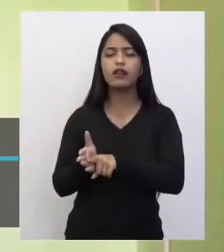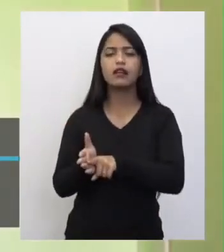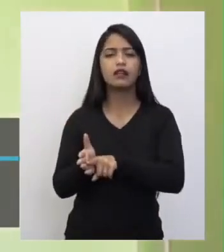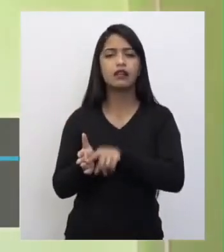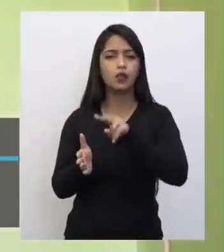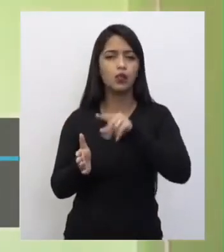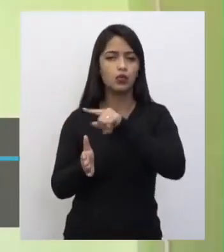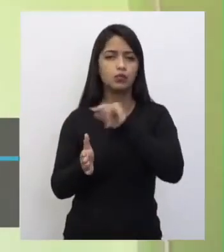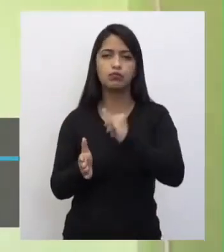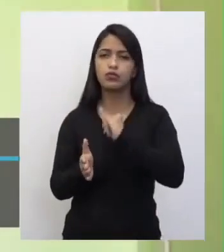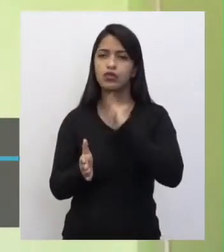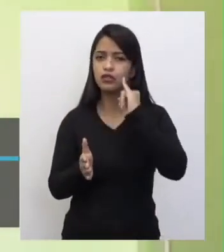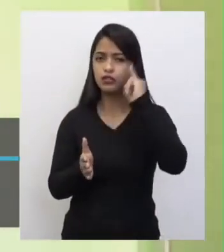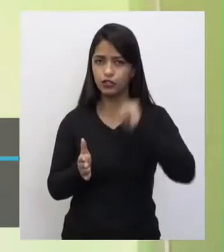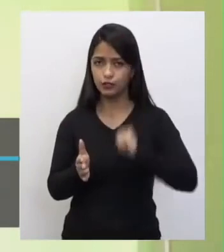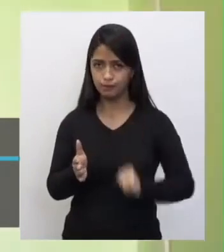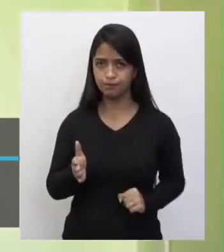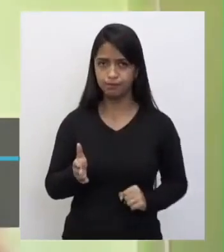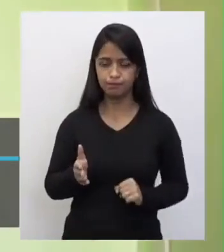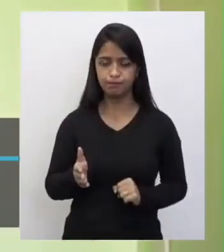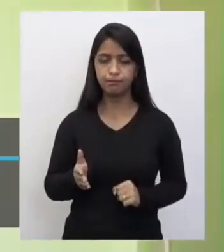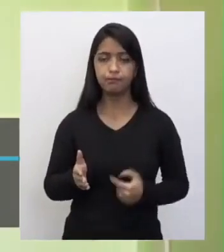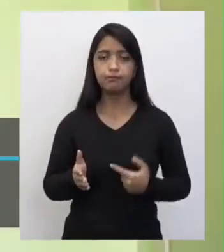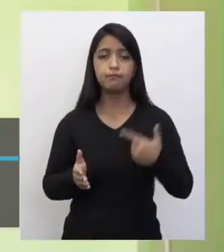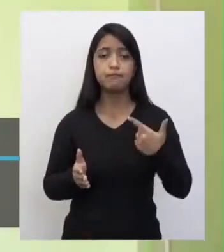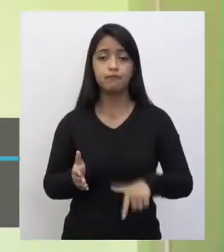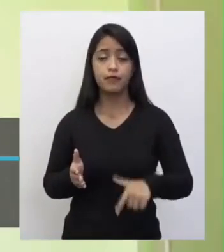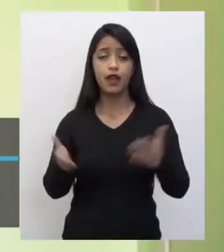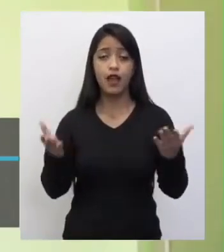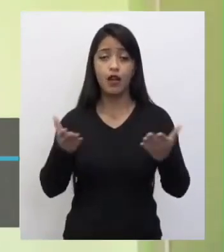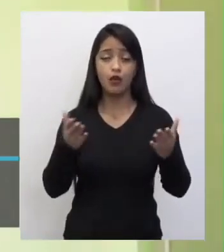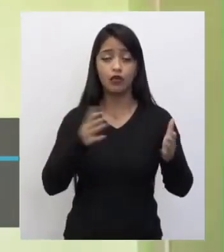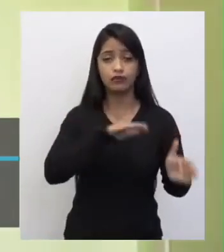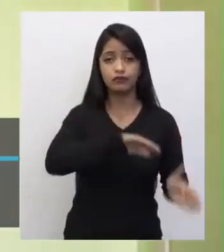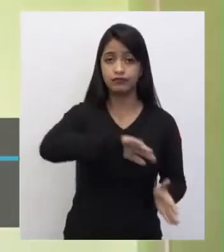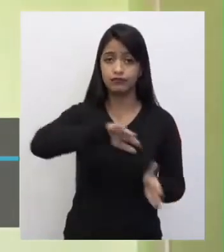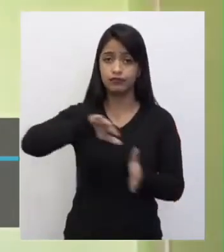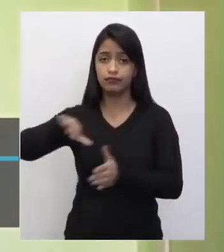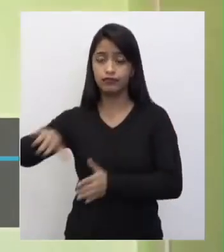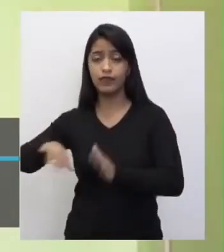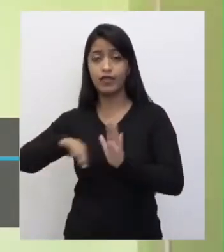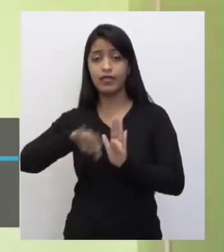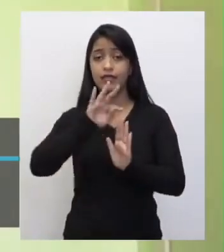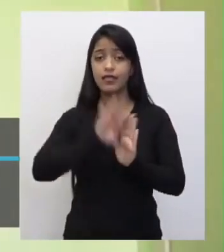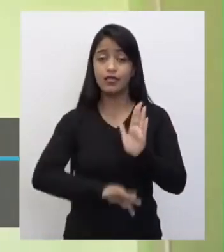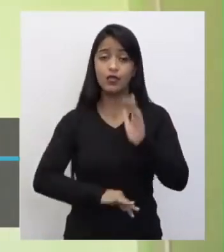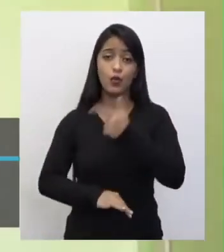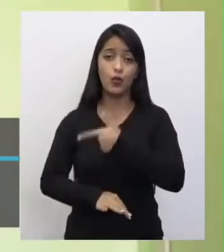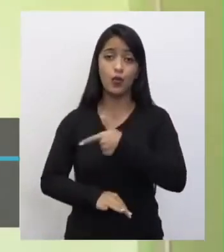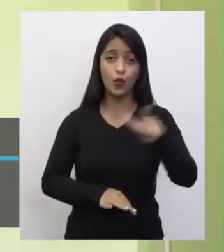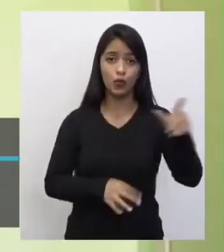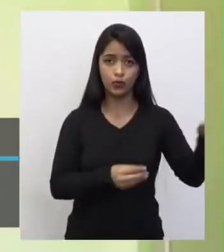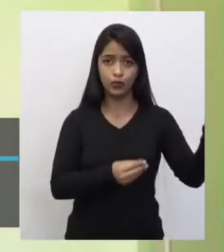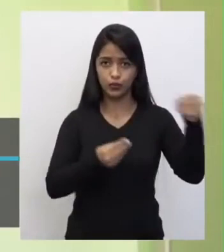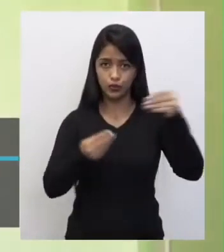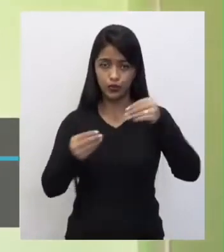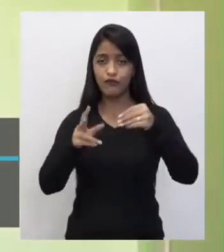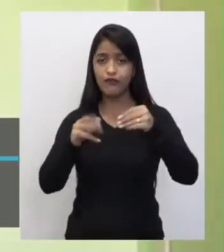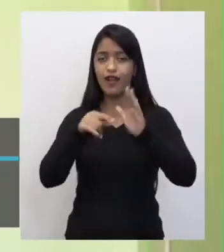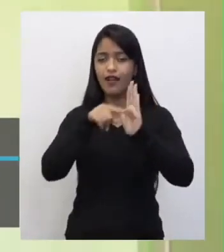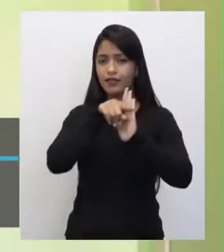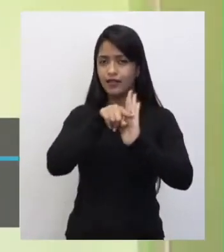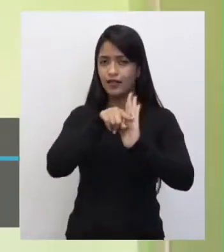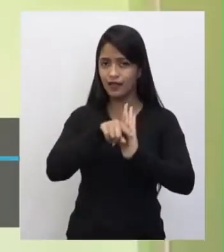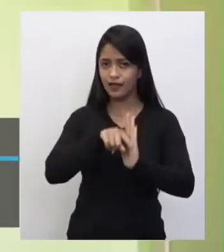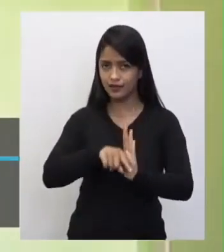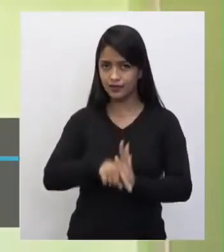utilização. E nós veremos outro texto, tá? E vamos analisar novamente, né, aprofundar um